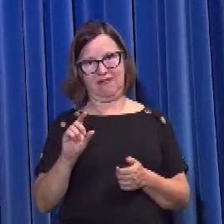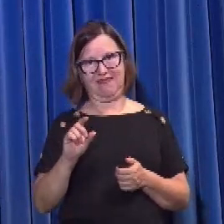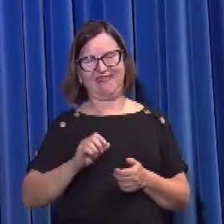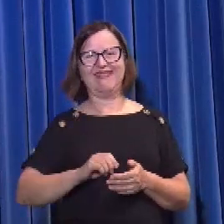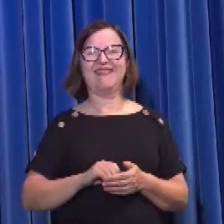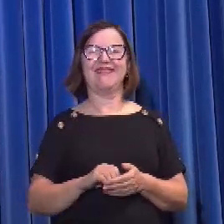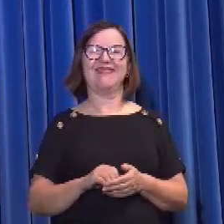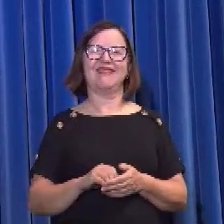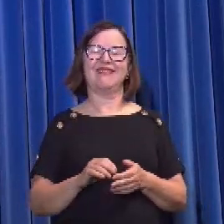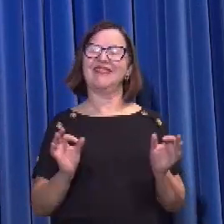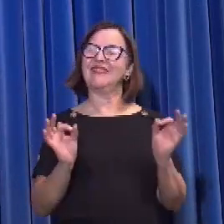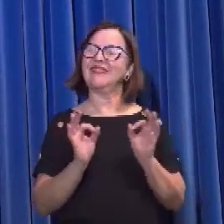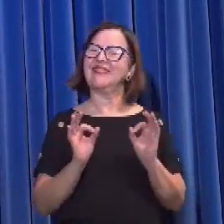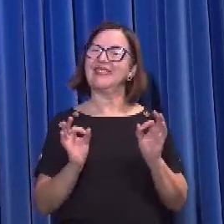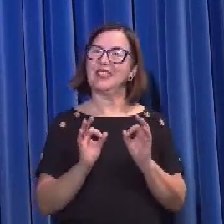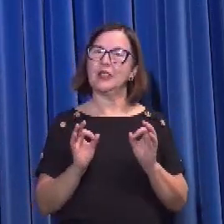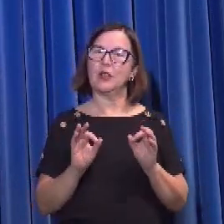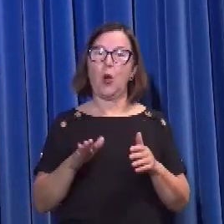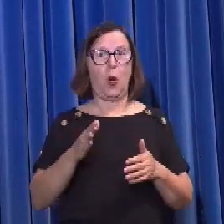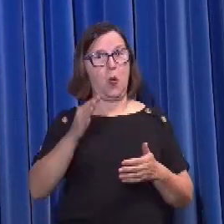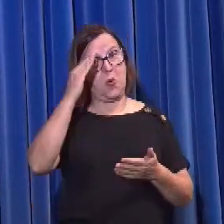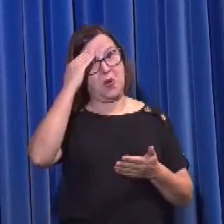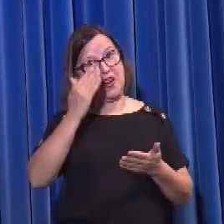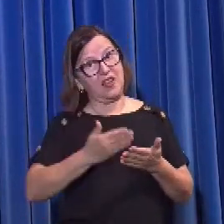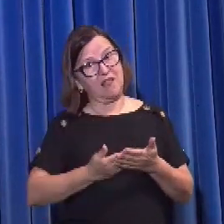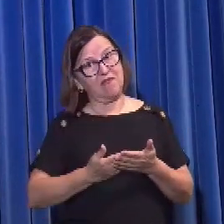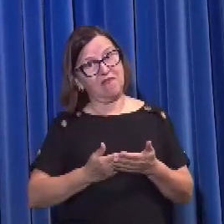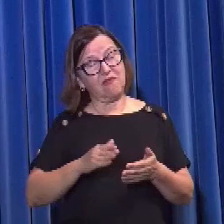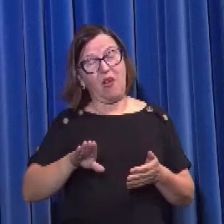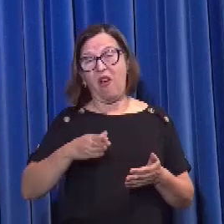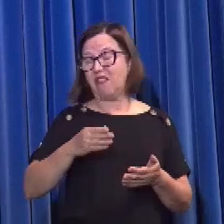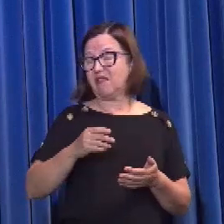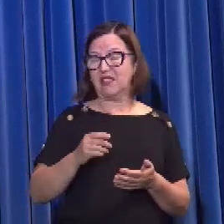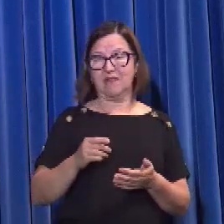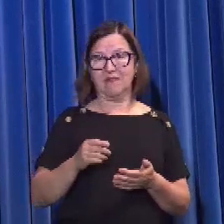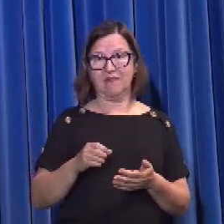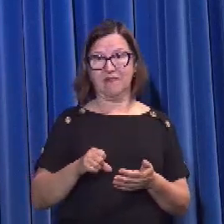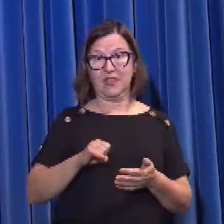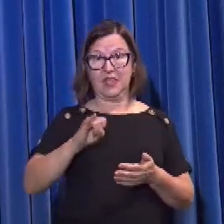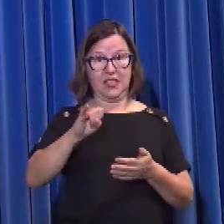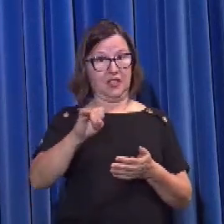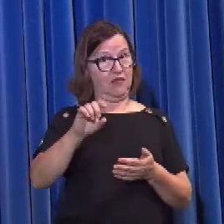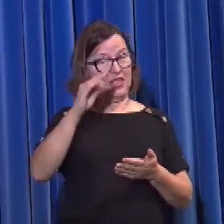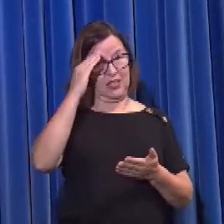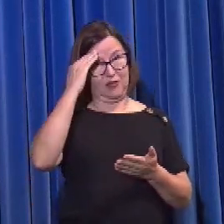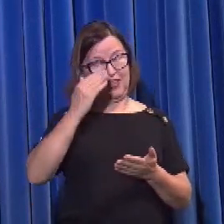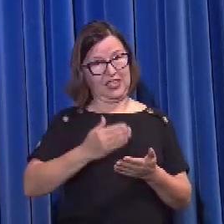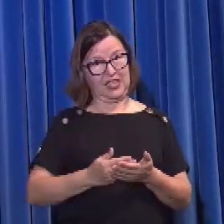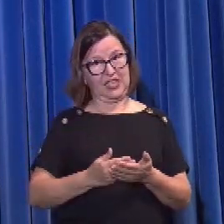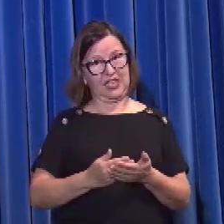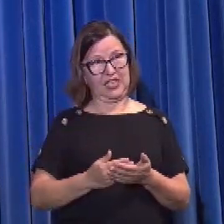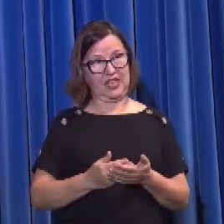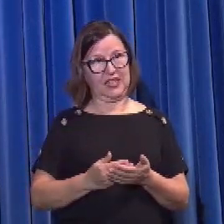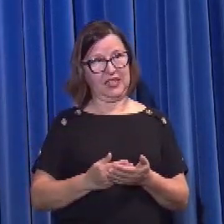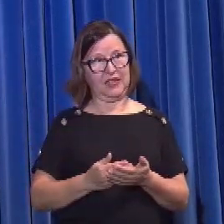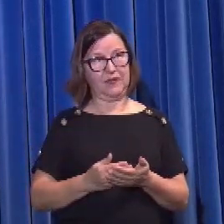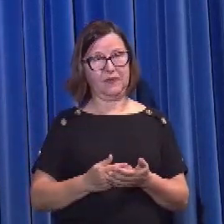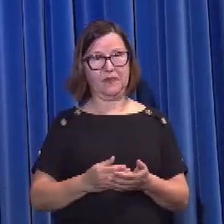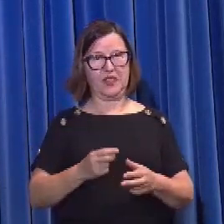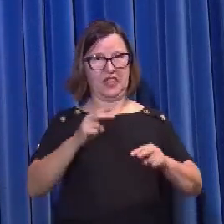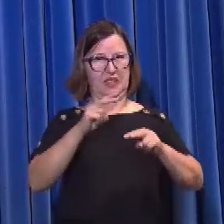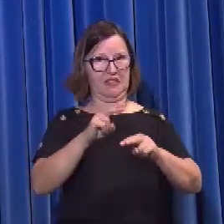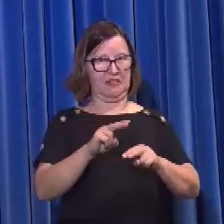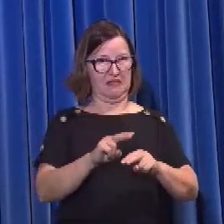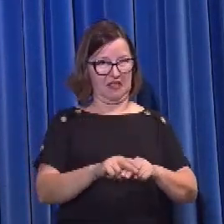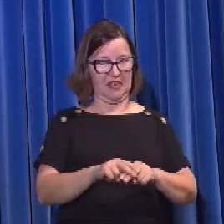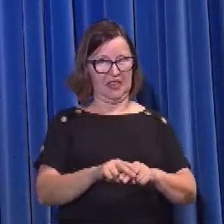É simples. Ou eu creio ou não creio. Se você não crê, então você fica refém das